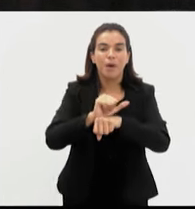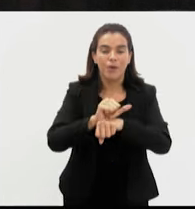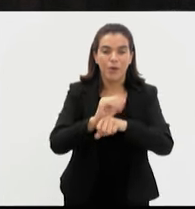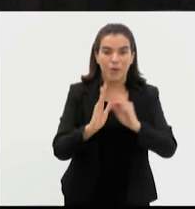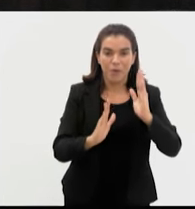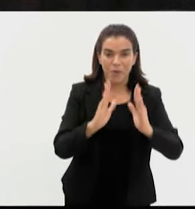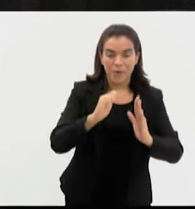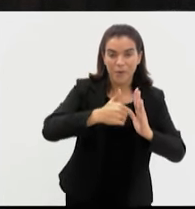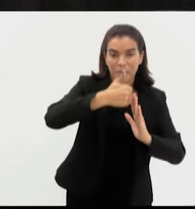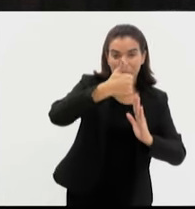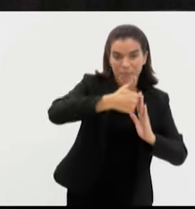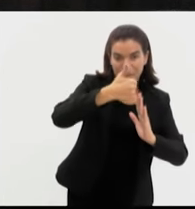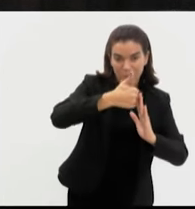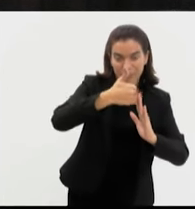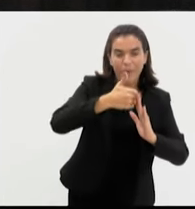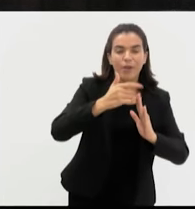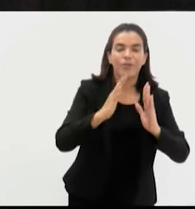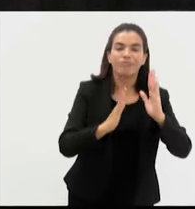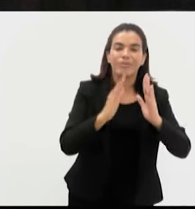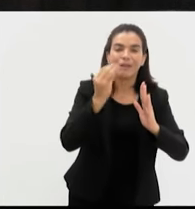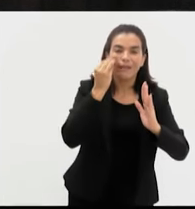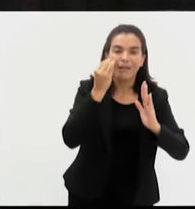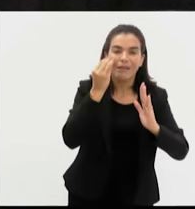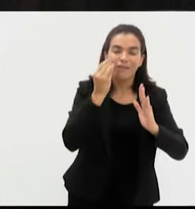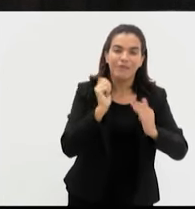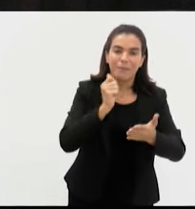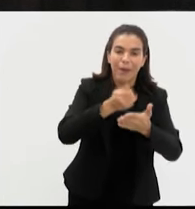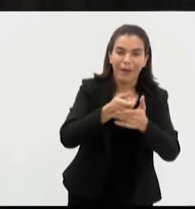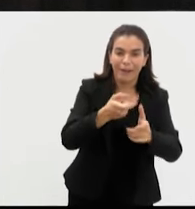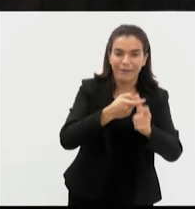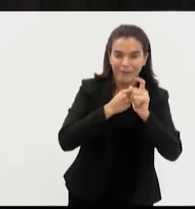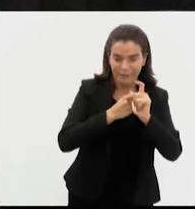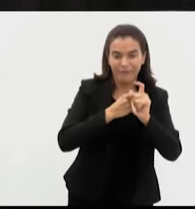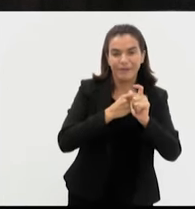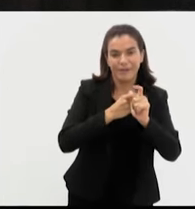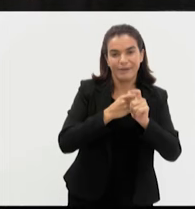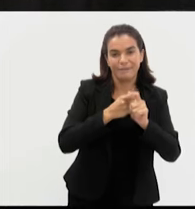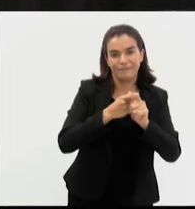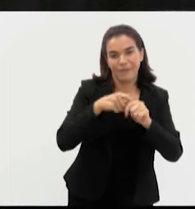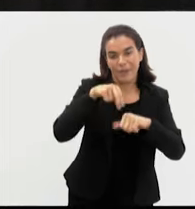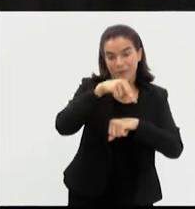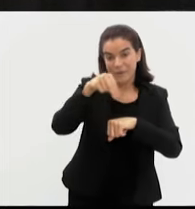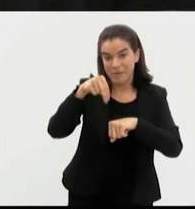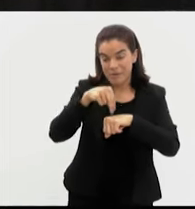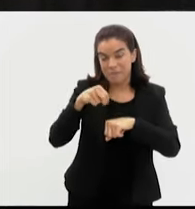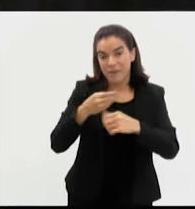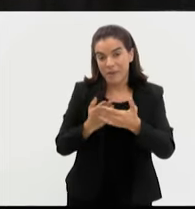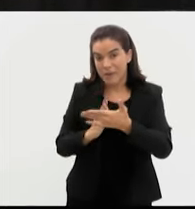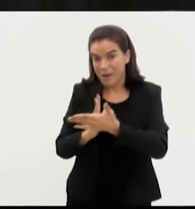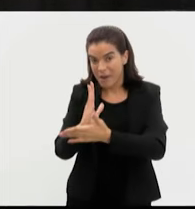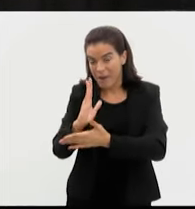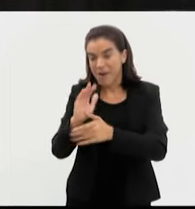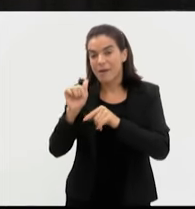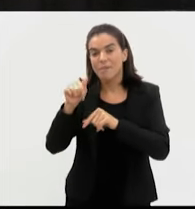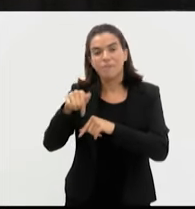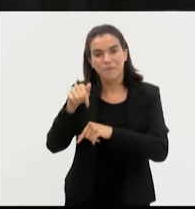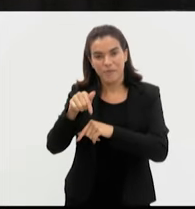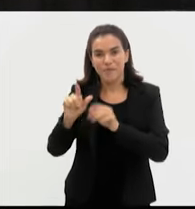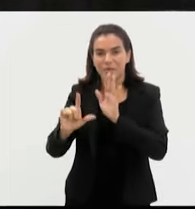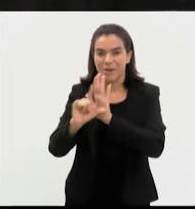primeiro regime de recuperação fiscal Então esta casa aprovou a lei que foi